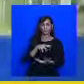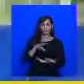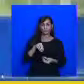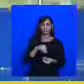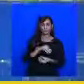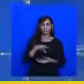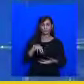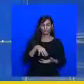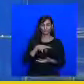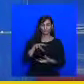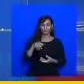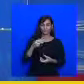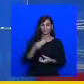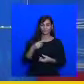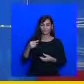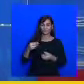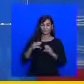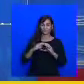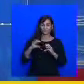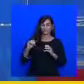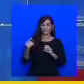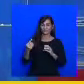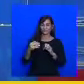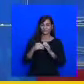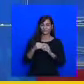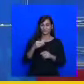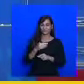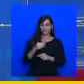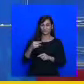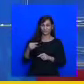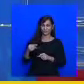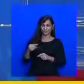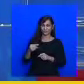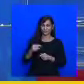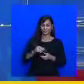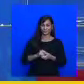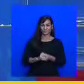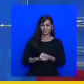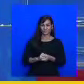Globo carregado, embaralhando 31 bolas numeradas de 01 a 31.